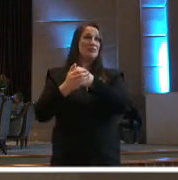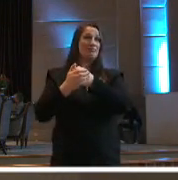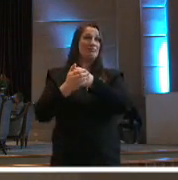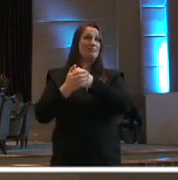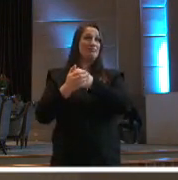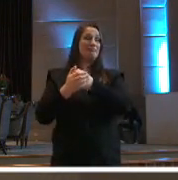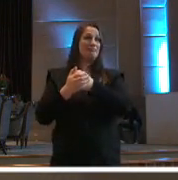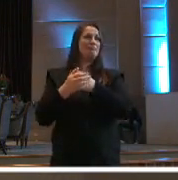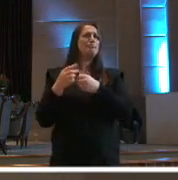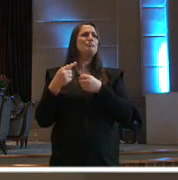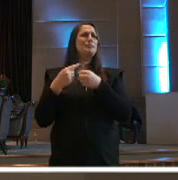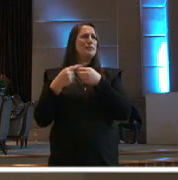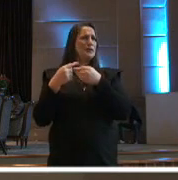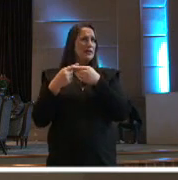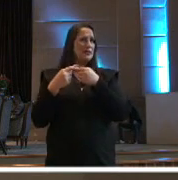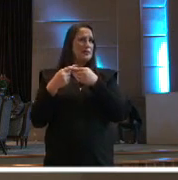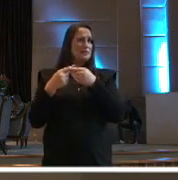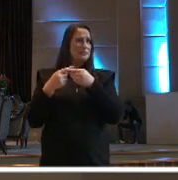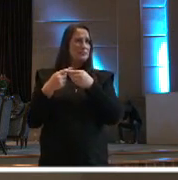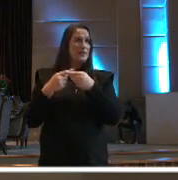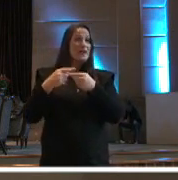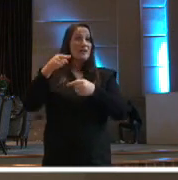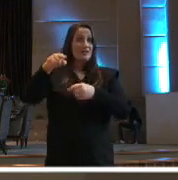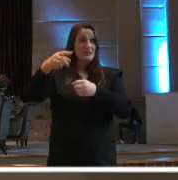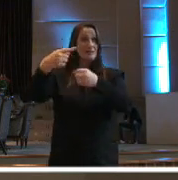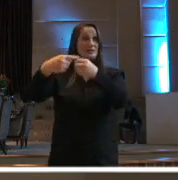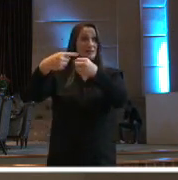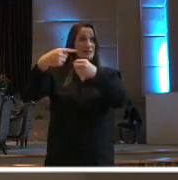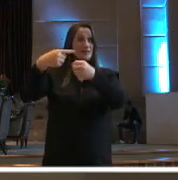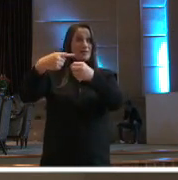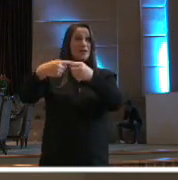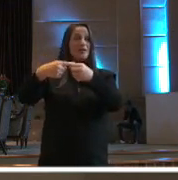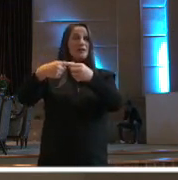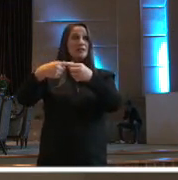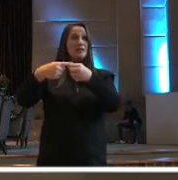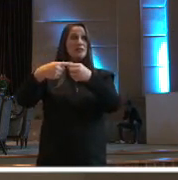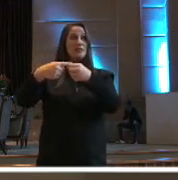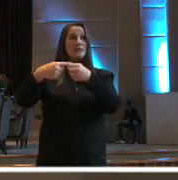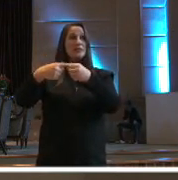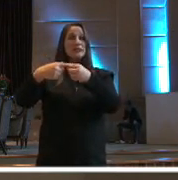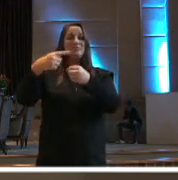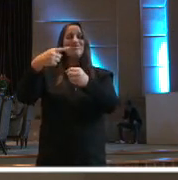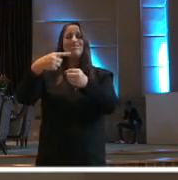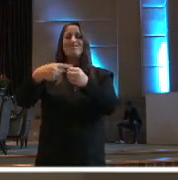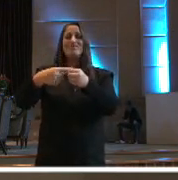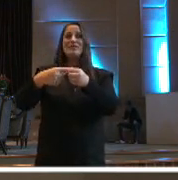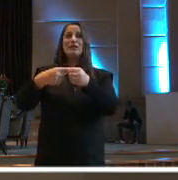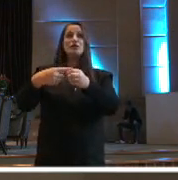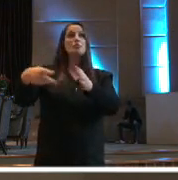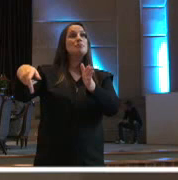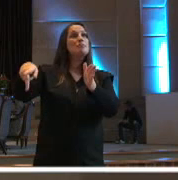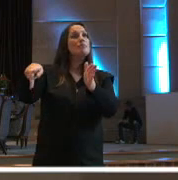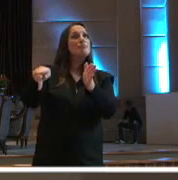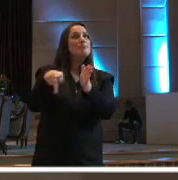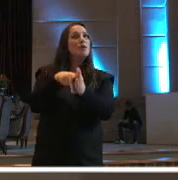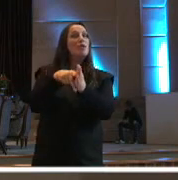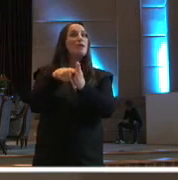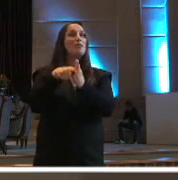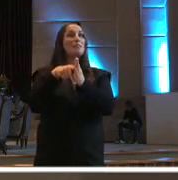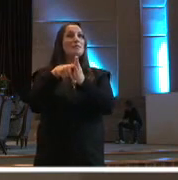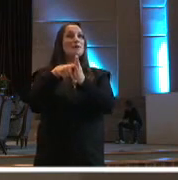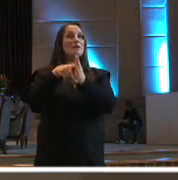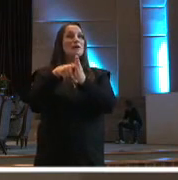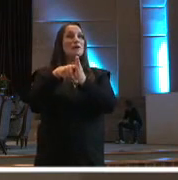Saul, porque aquela cidade era a cidade natal daquele